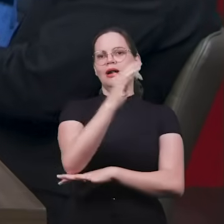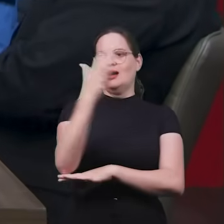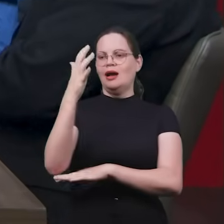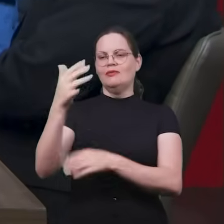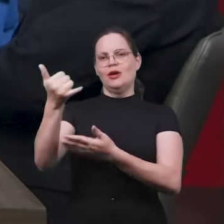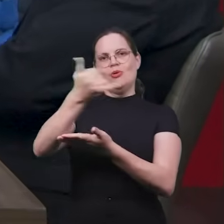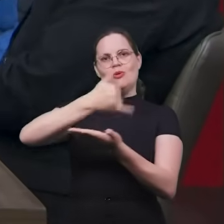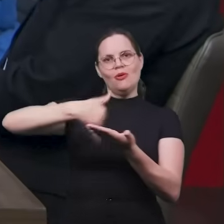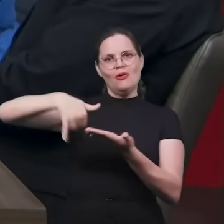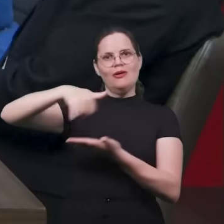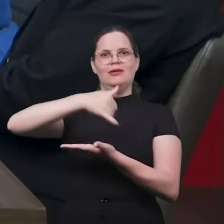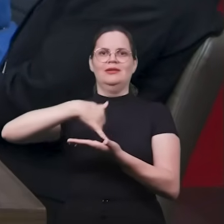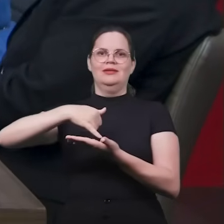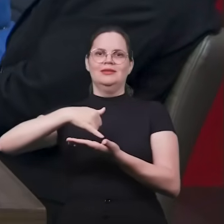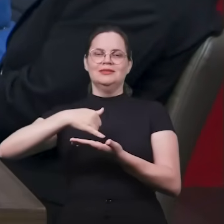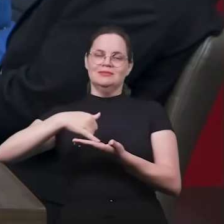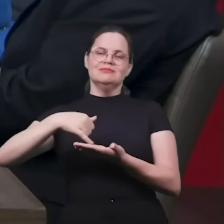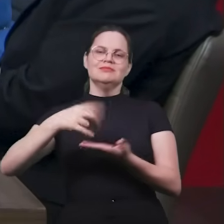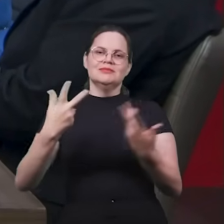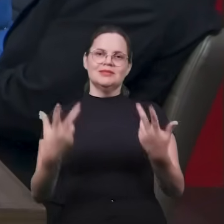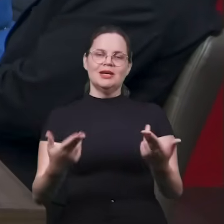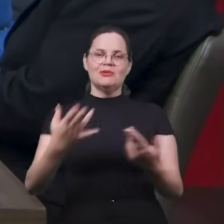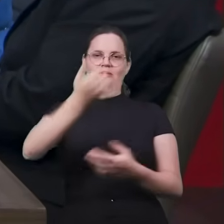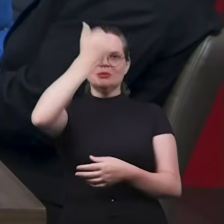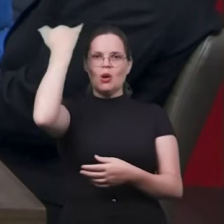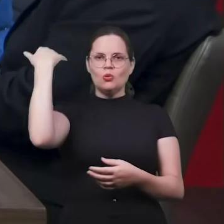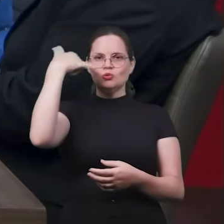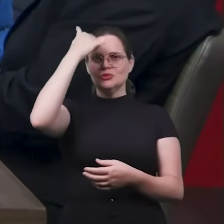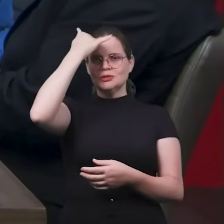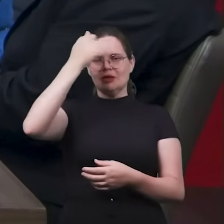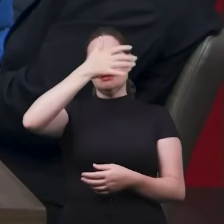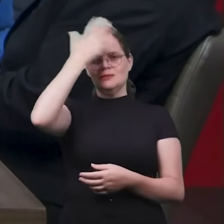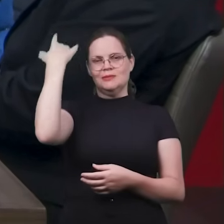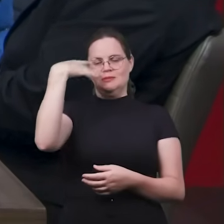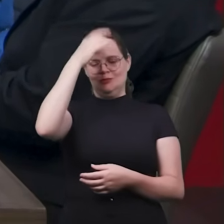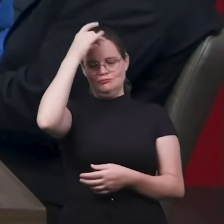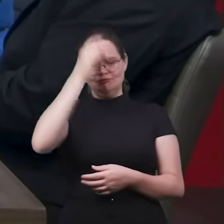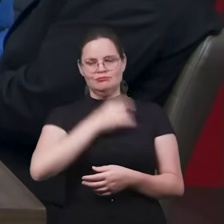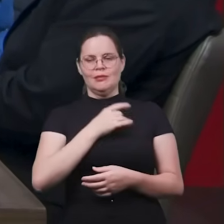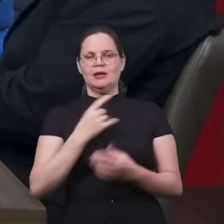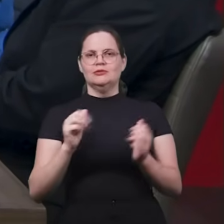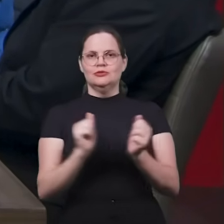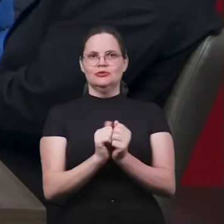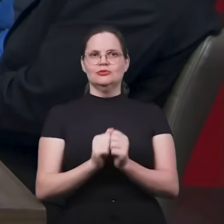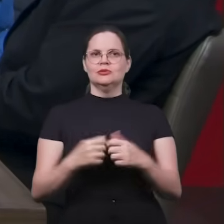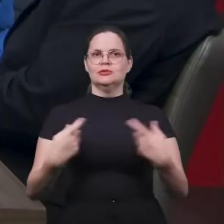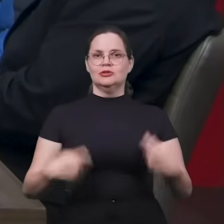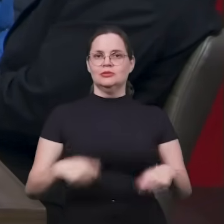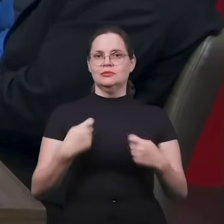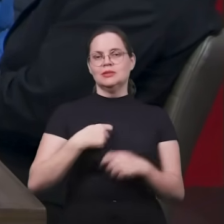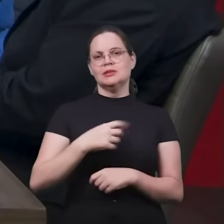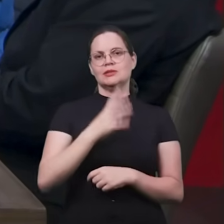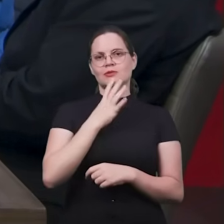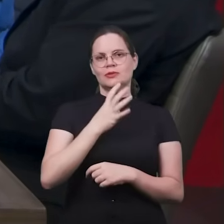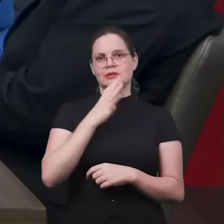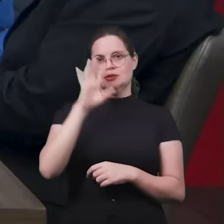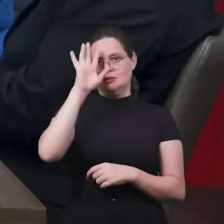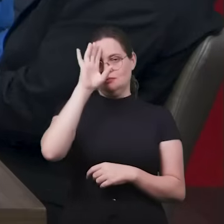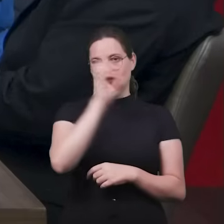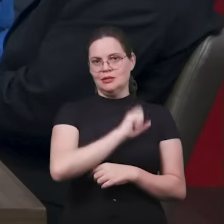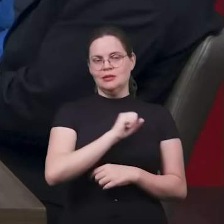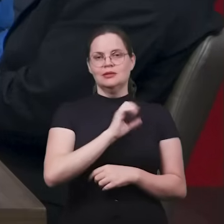estar como nós estamos aqui hoje. Vamos conhecer melhor o Senhor, aprender a conhecer, amar o